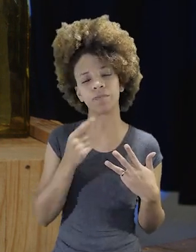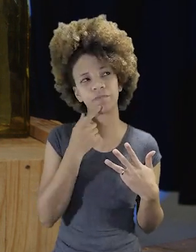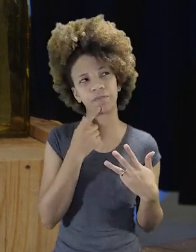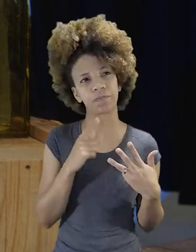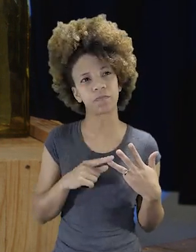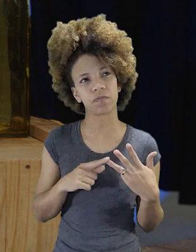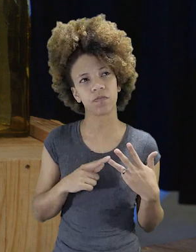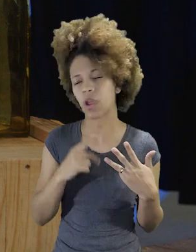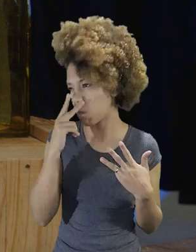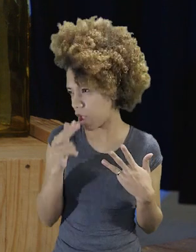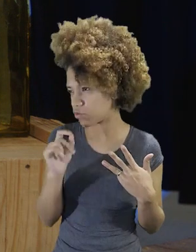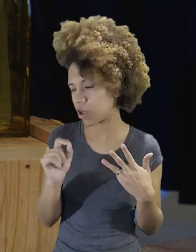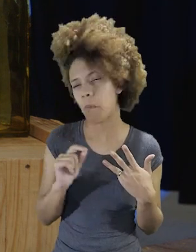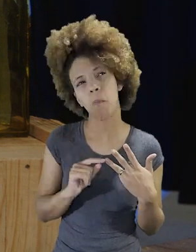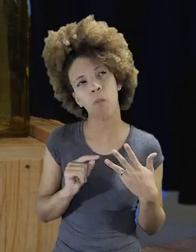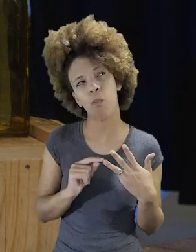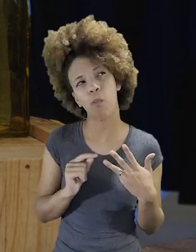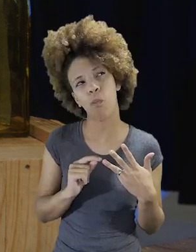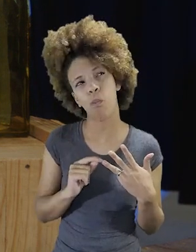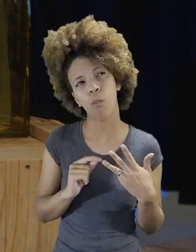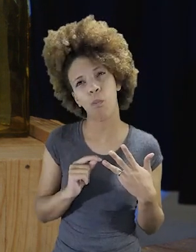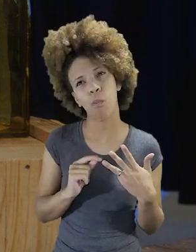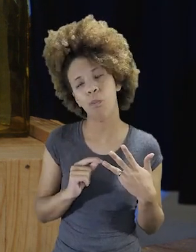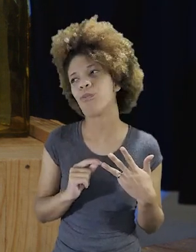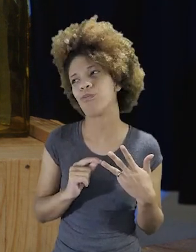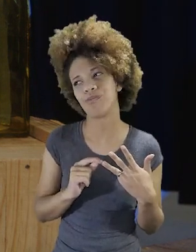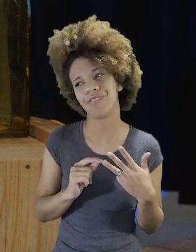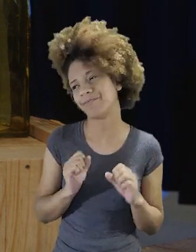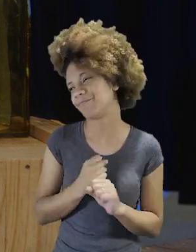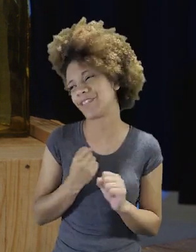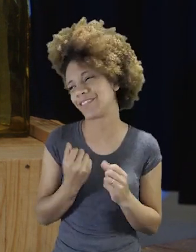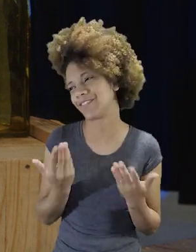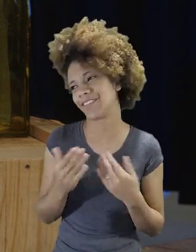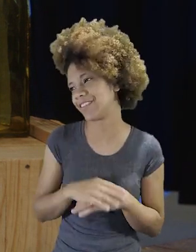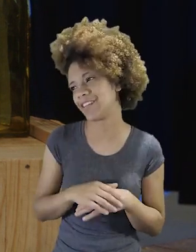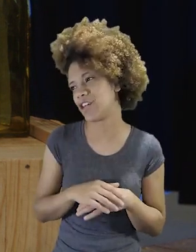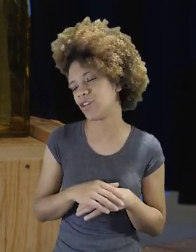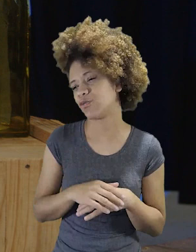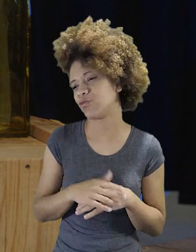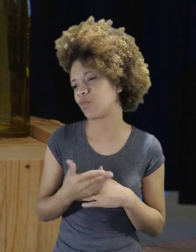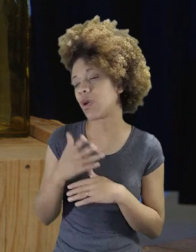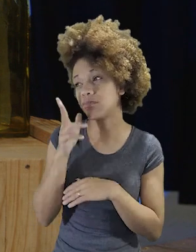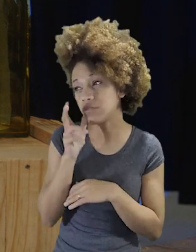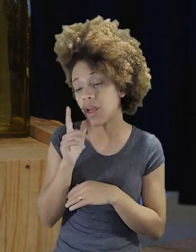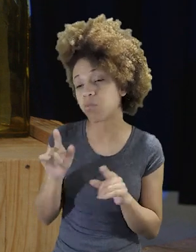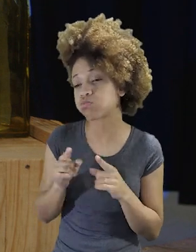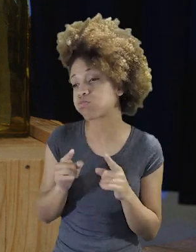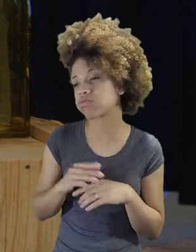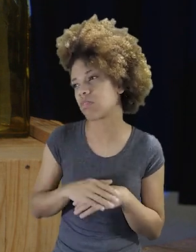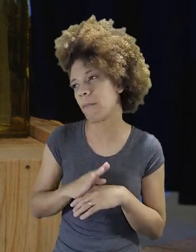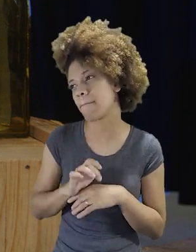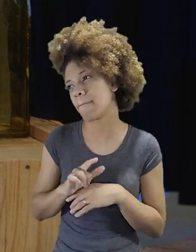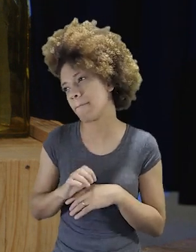uau eu acho que ah eu é impossível é possível não passar